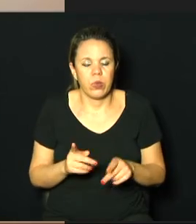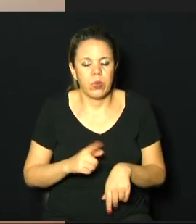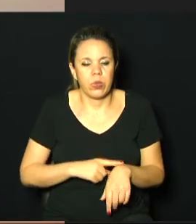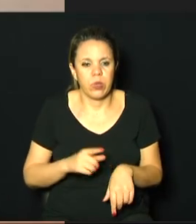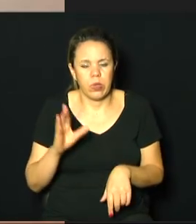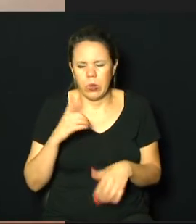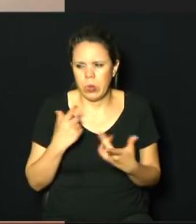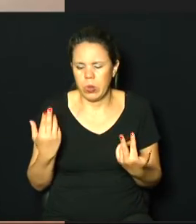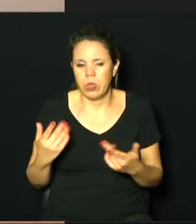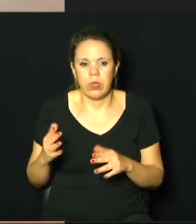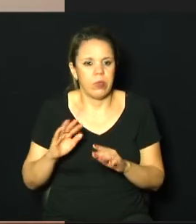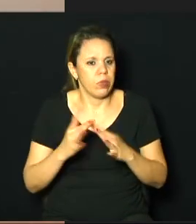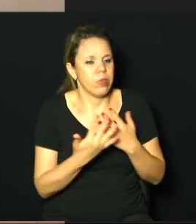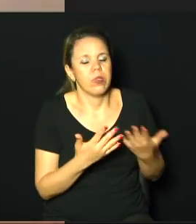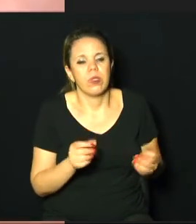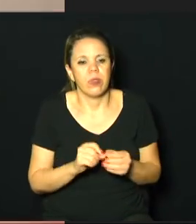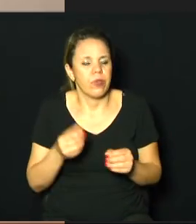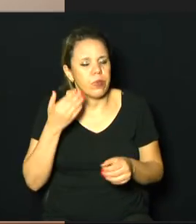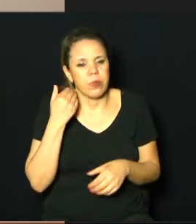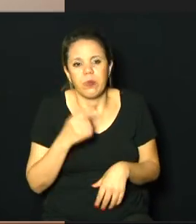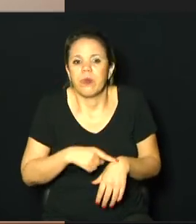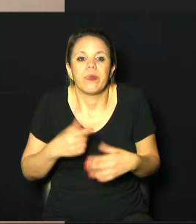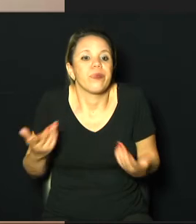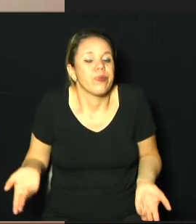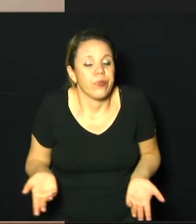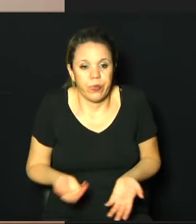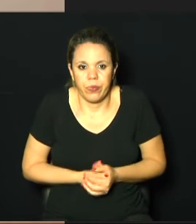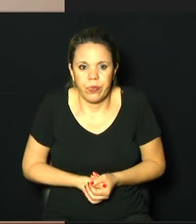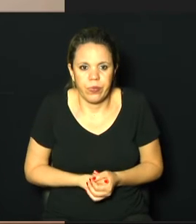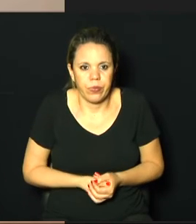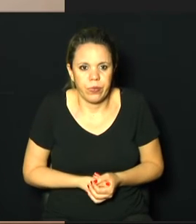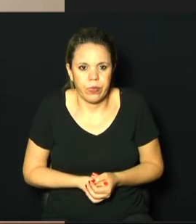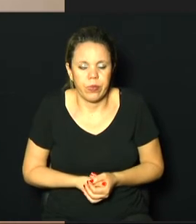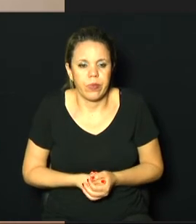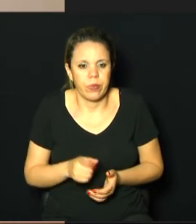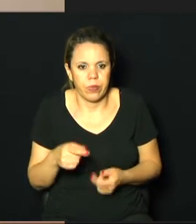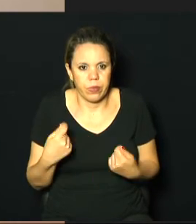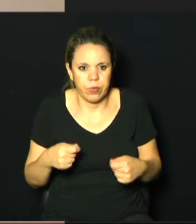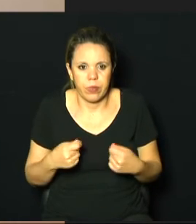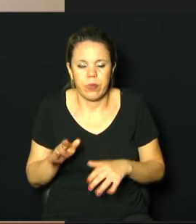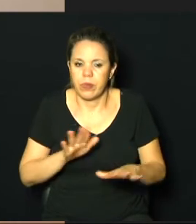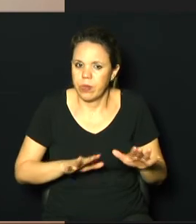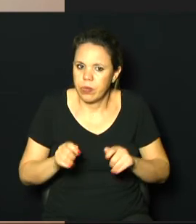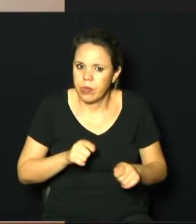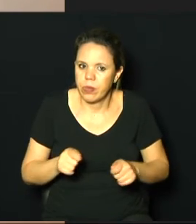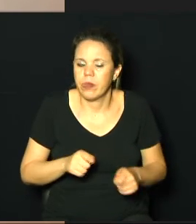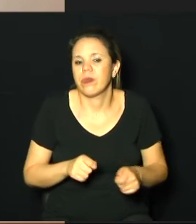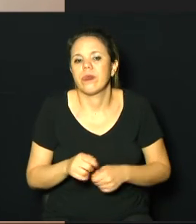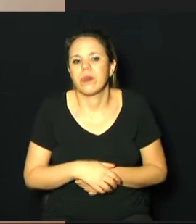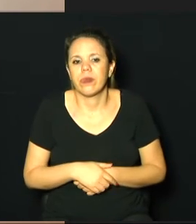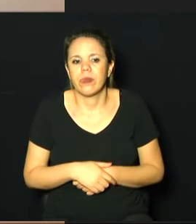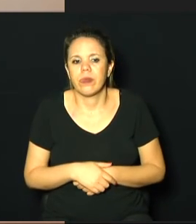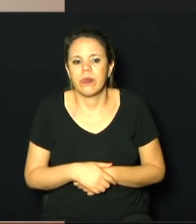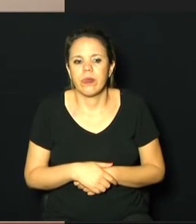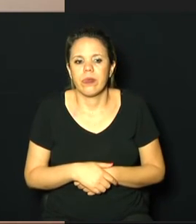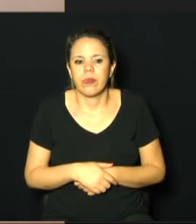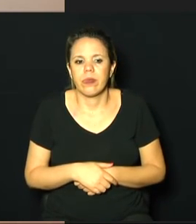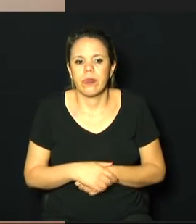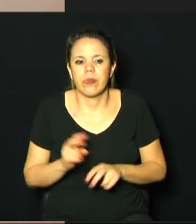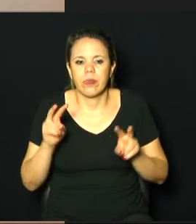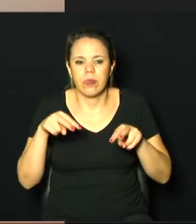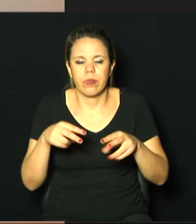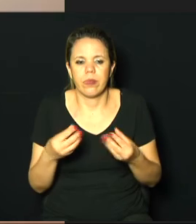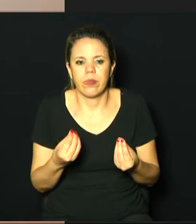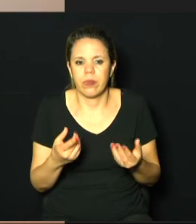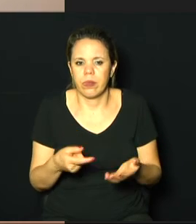tempo que nós ficamos nesse isolamento, vamos aproveitar, né? Então, isso precisa ter muita cautela, né? Precisa olhar